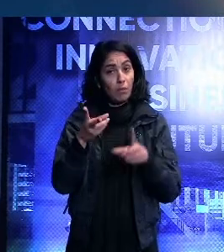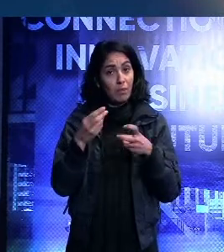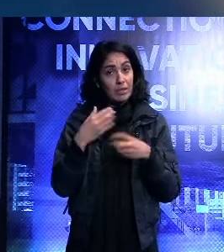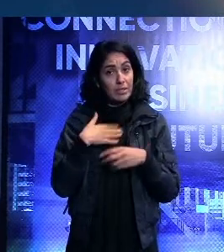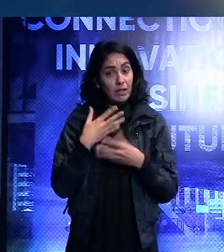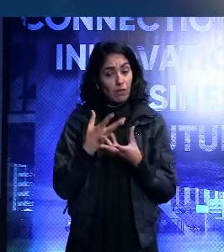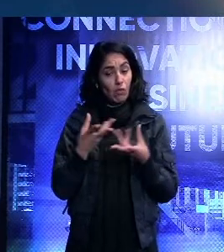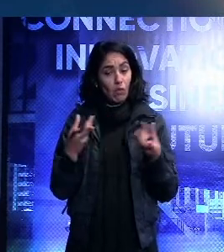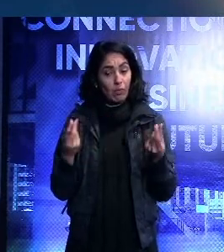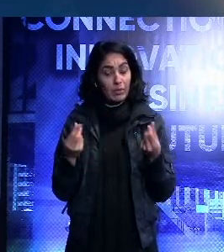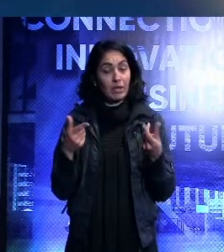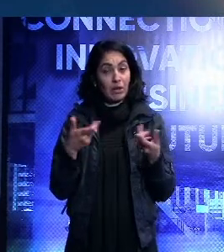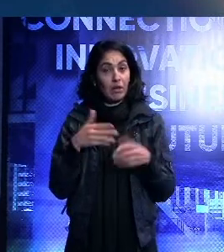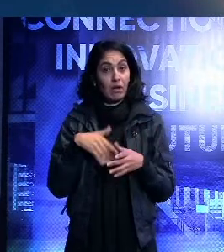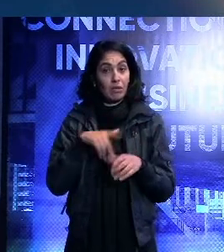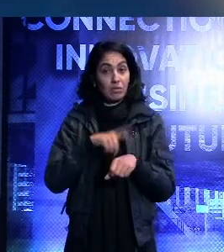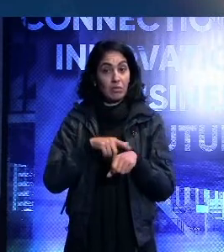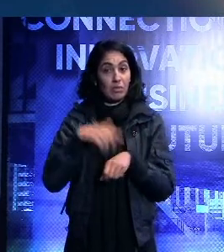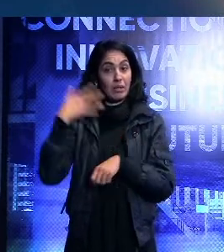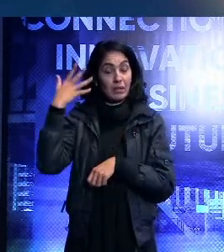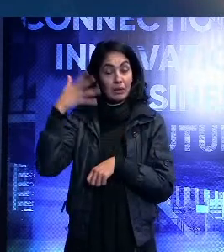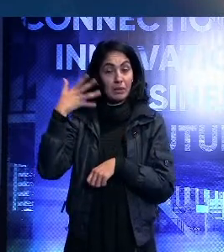alguns momentos.